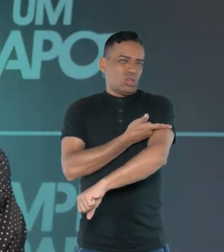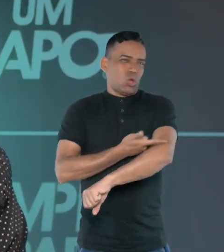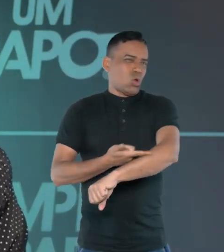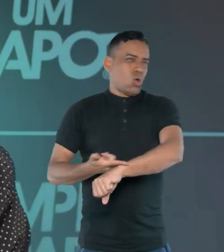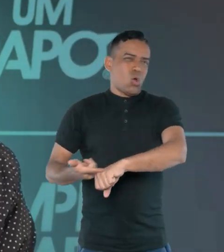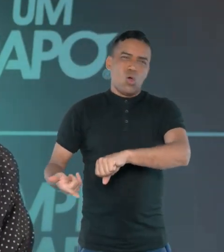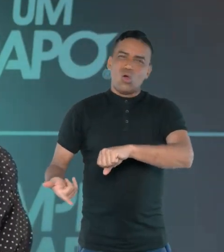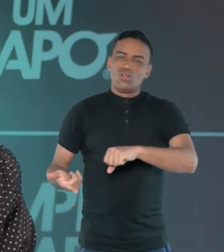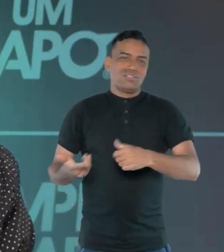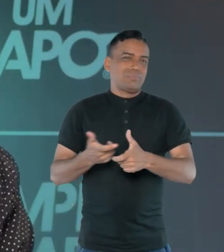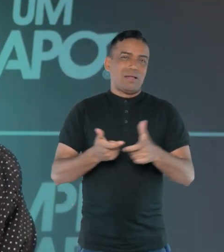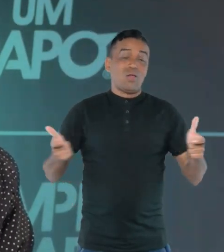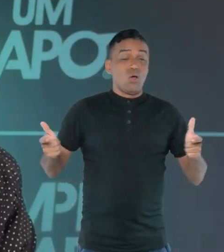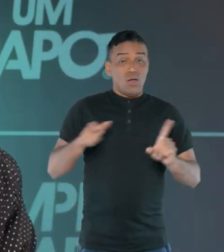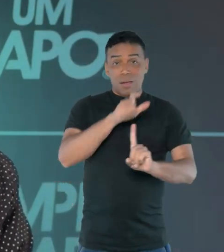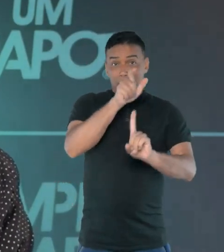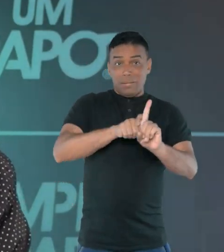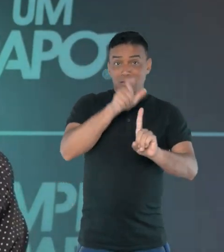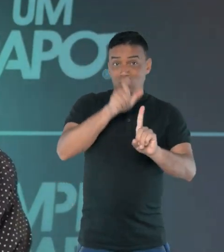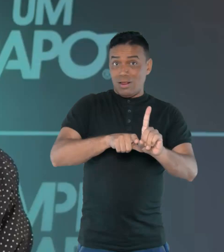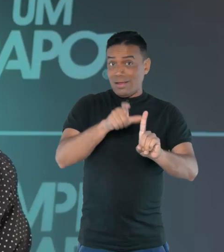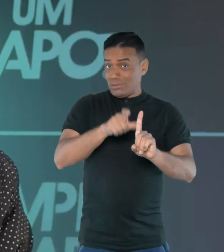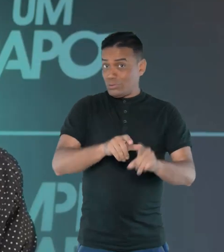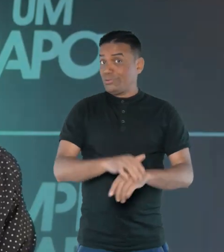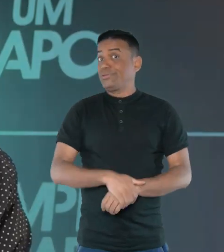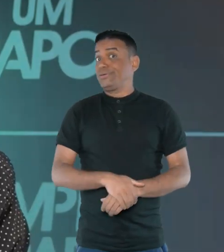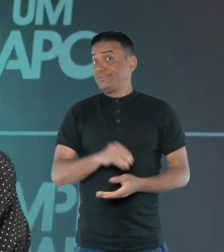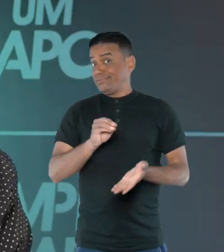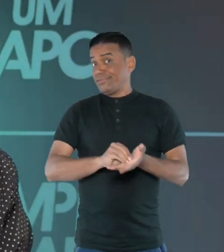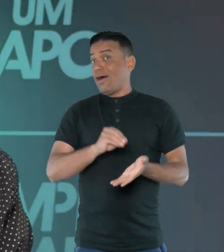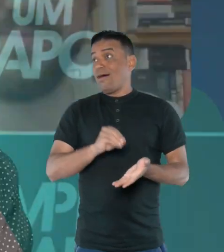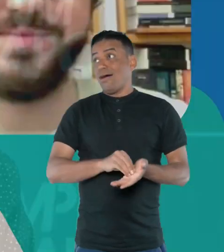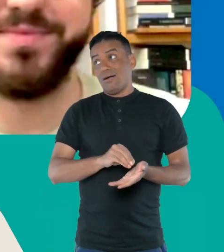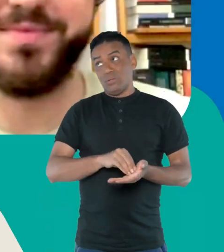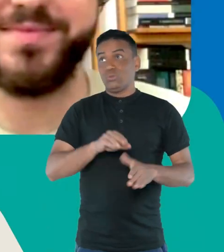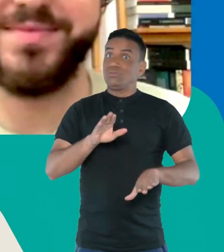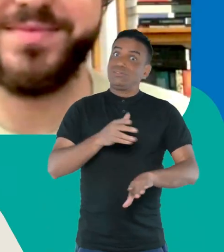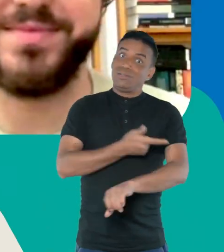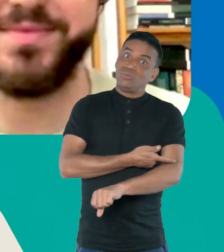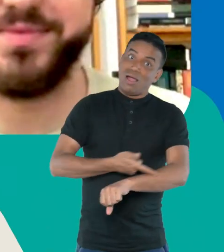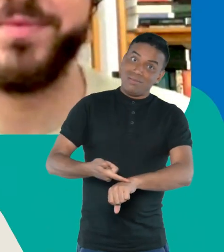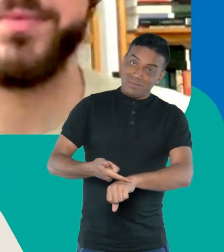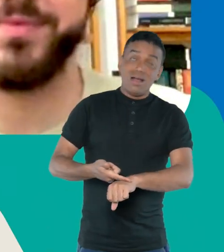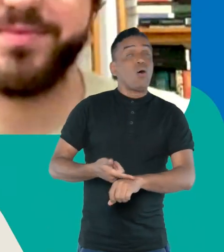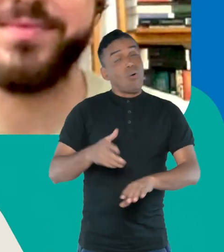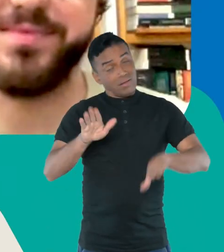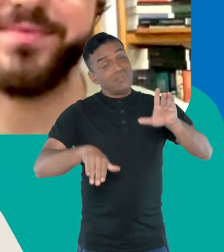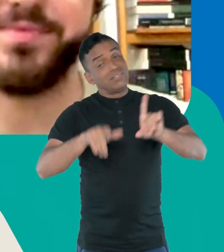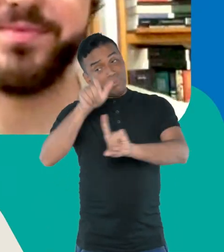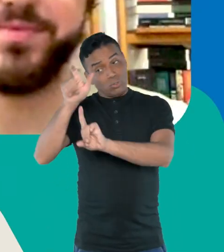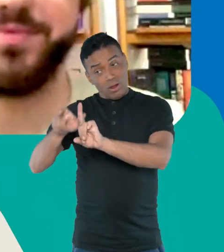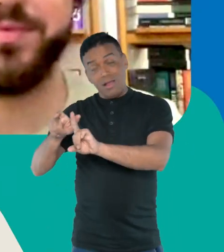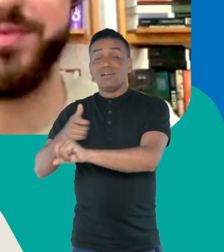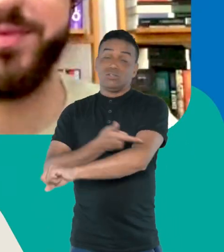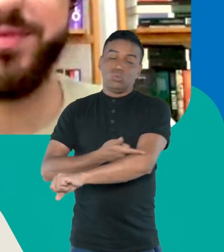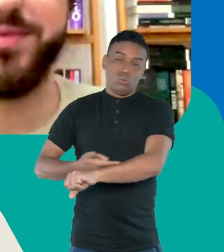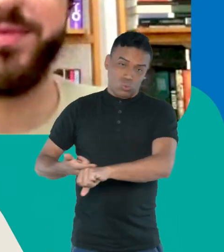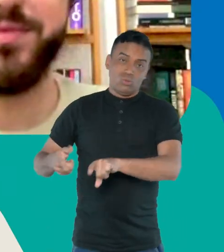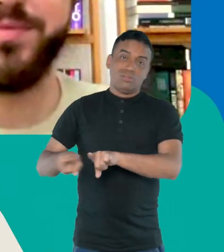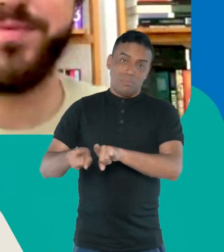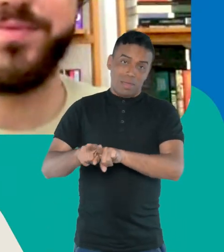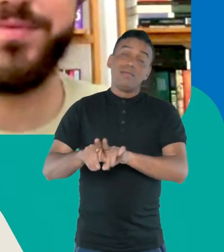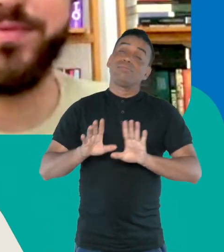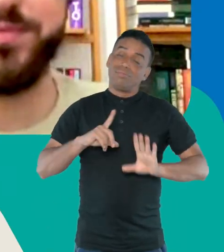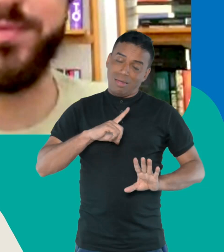mais gentil do que as suas personagens, ainda que você tenha personagens generosas, personagens muito gentis também. E aí,